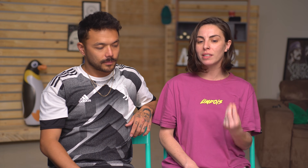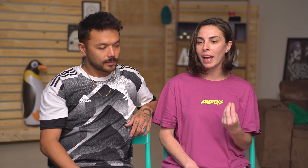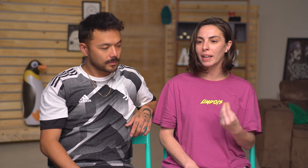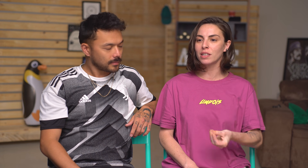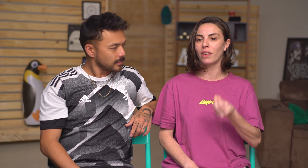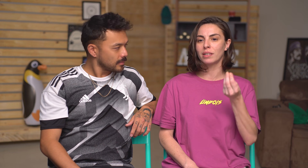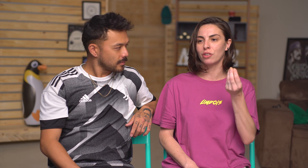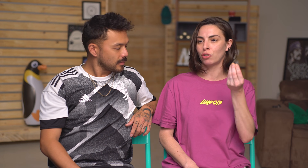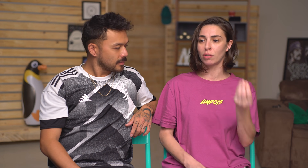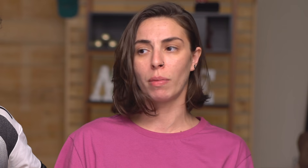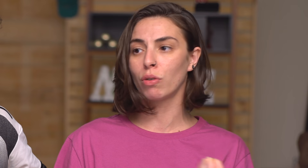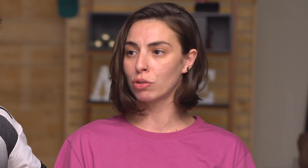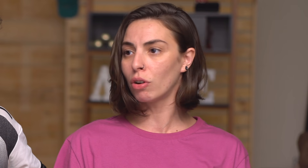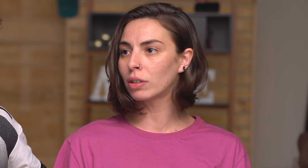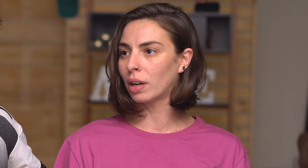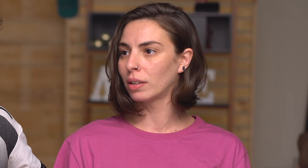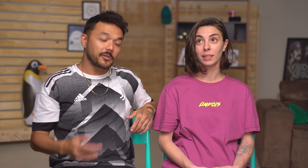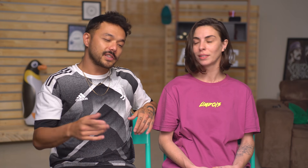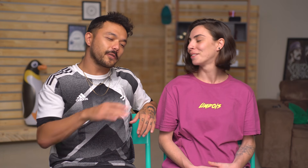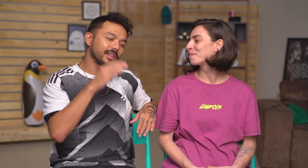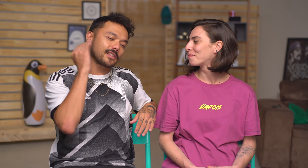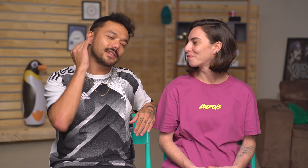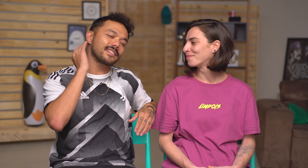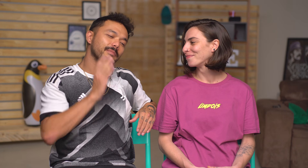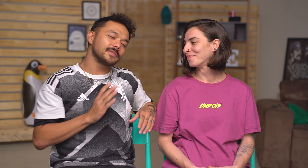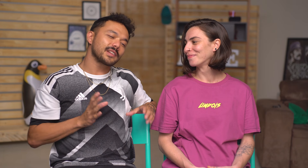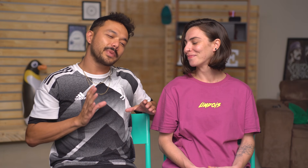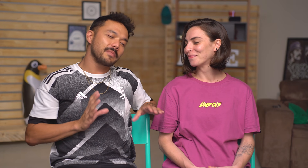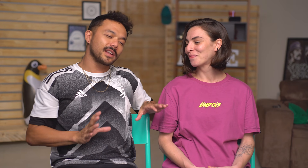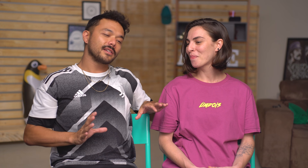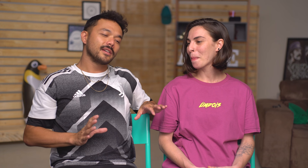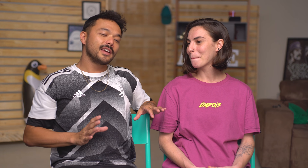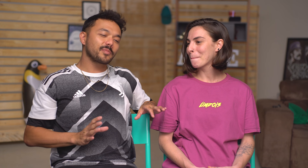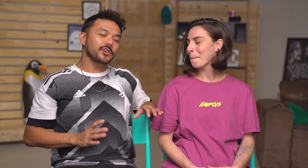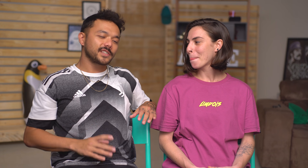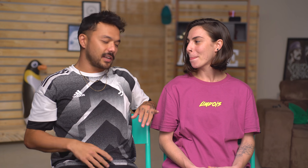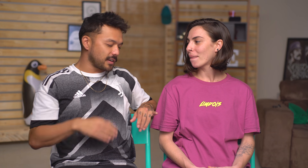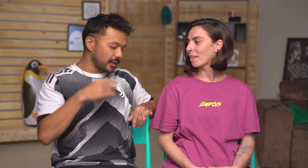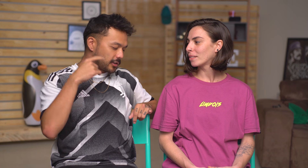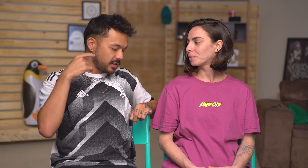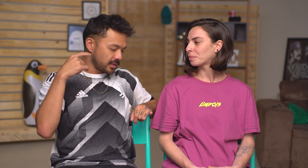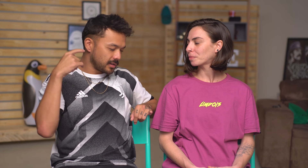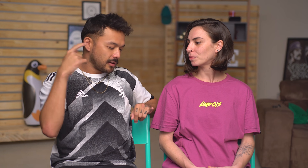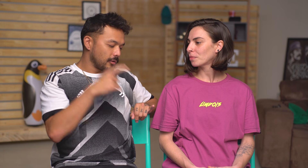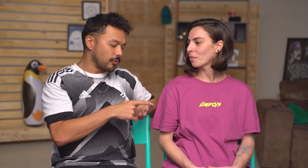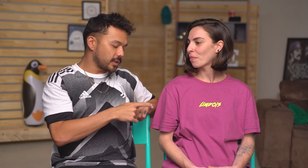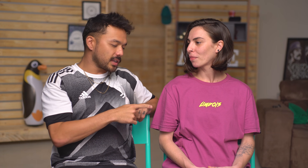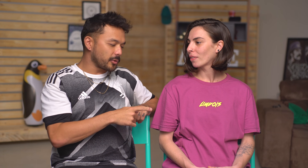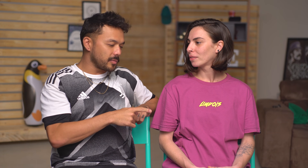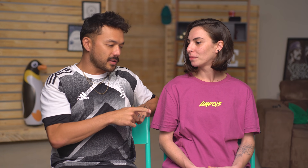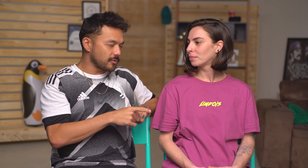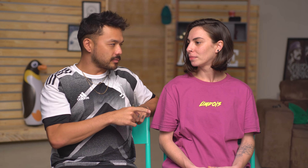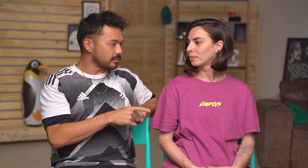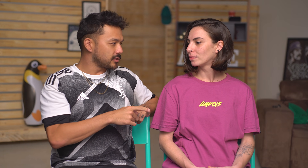que quando eles querem, eles fazem a gente usar uma coisa ou outra. Mas eu achei foda que, assim, nessa primeira respostinha ele já falou de o